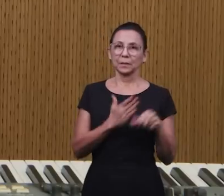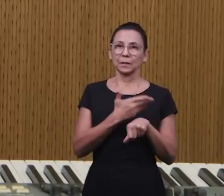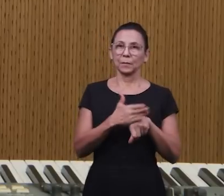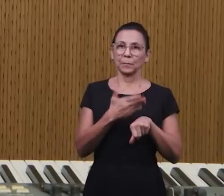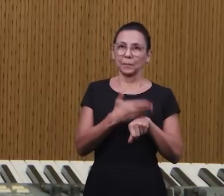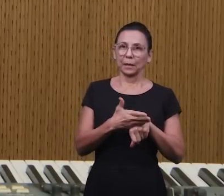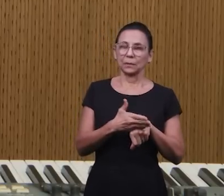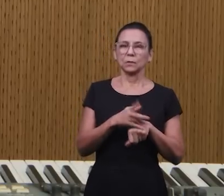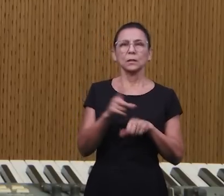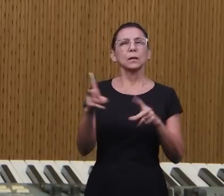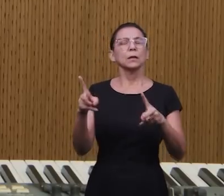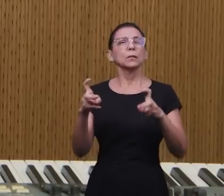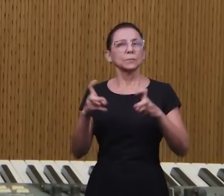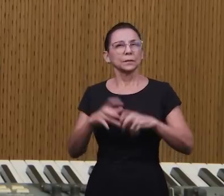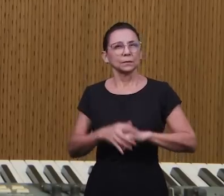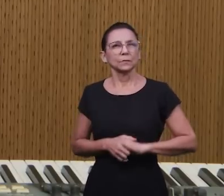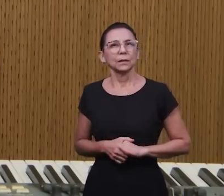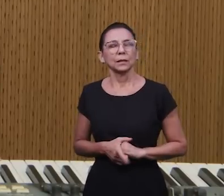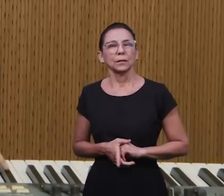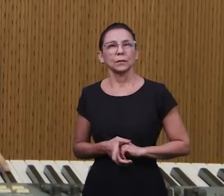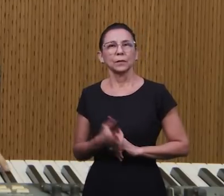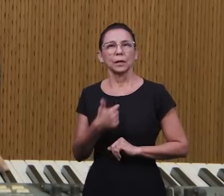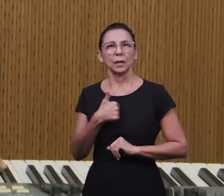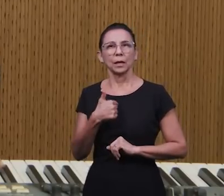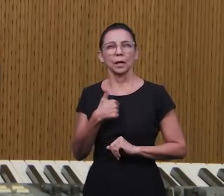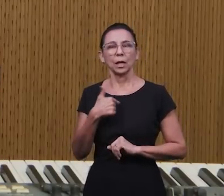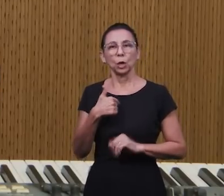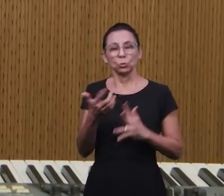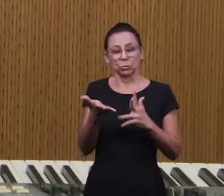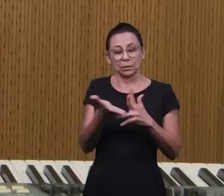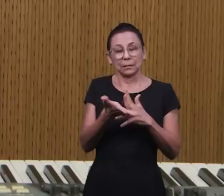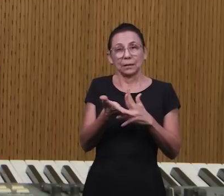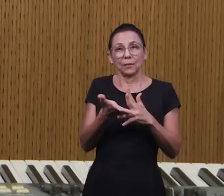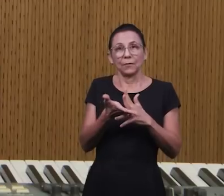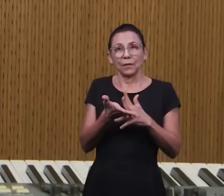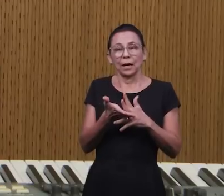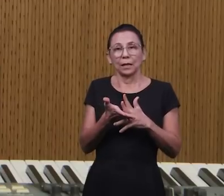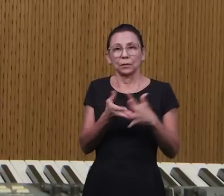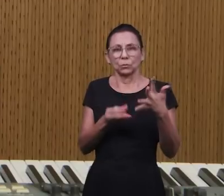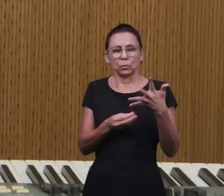identificaram que eu, entre os intervalos dos tons,